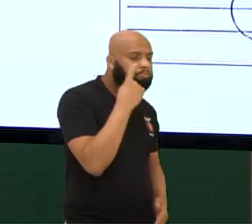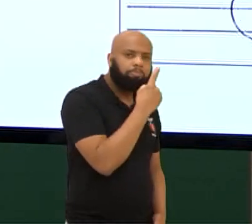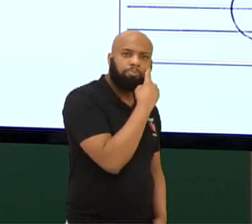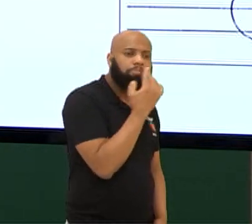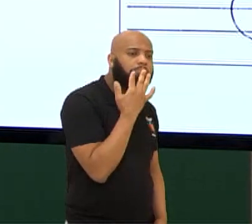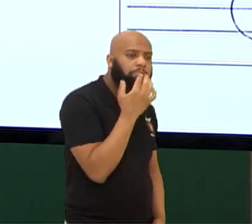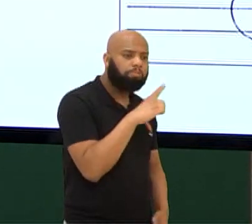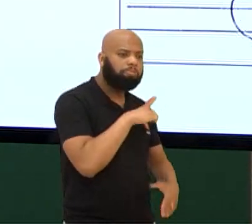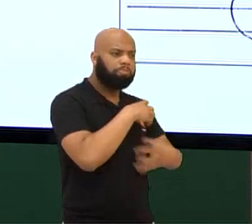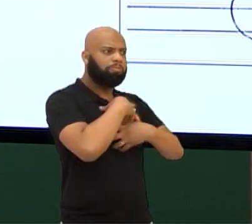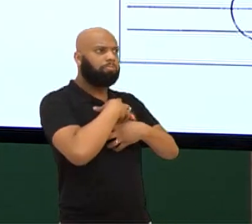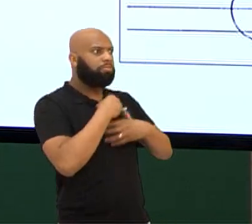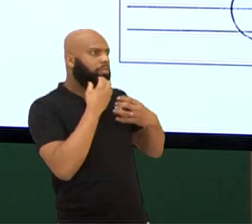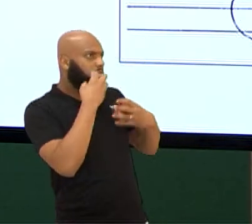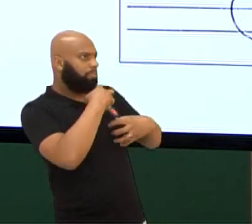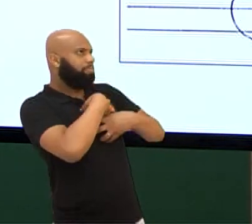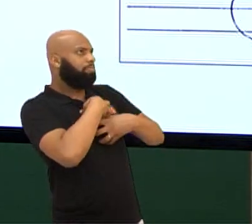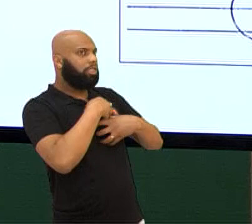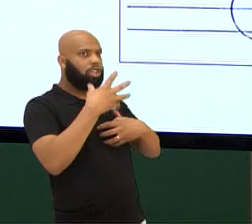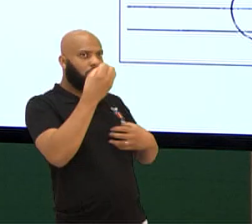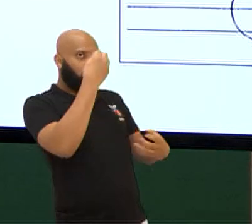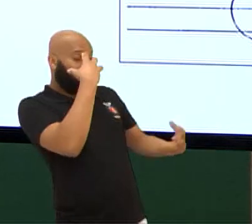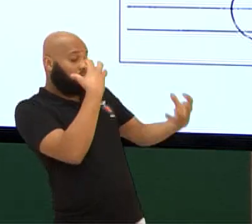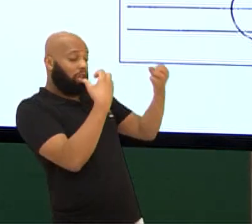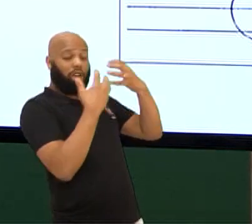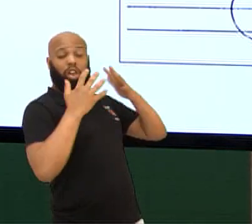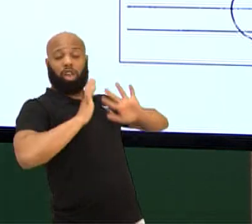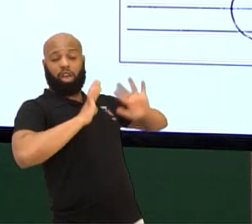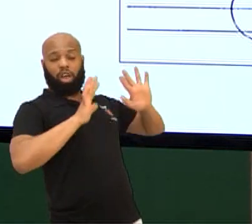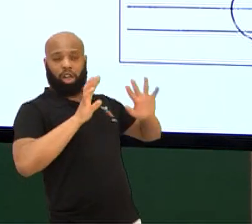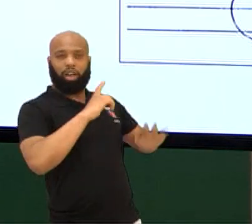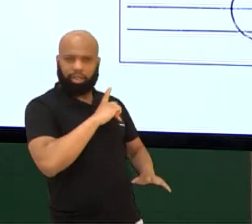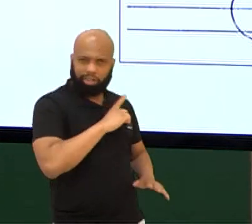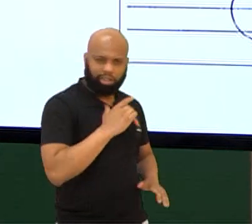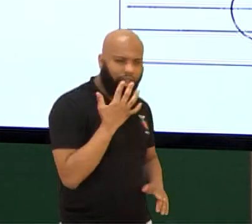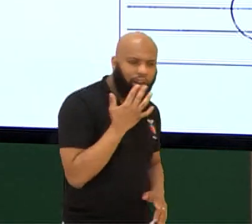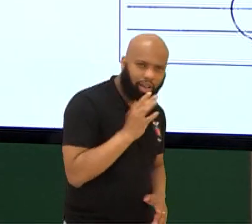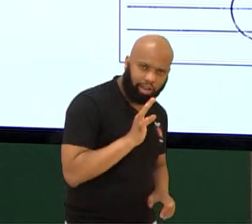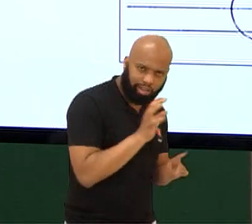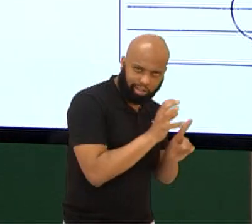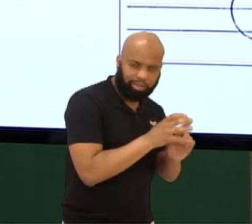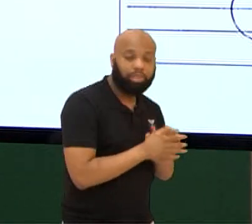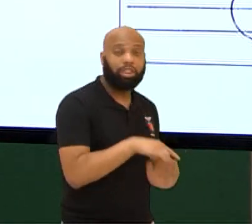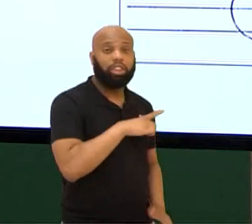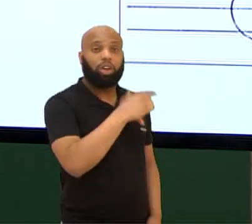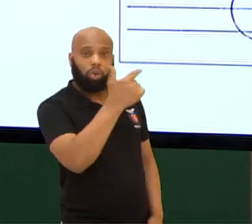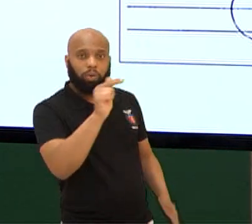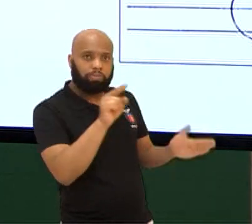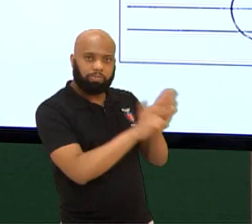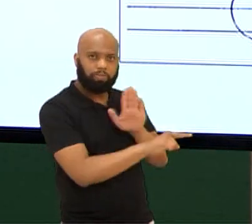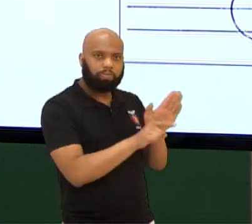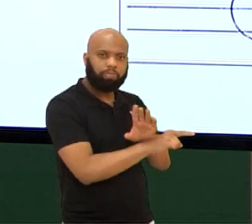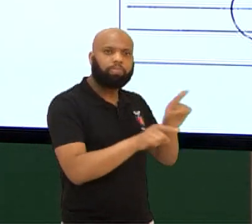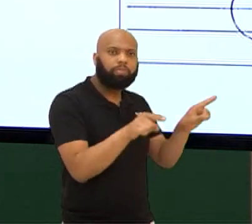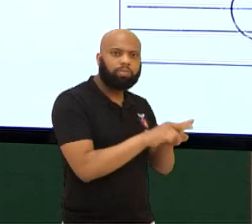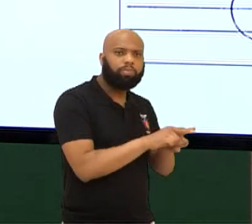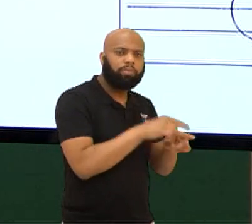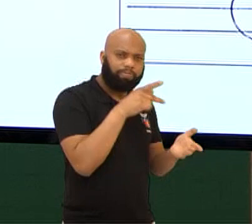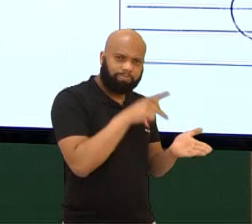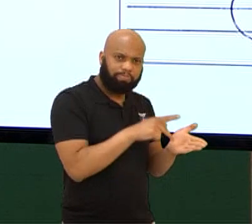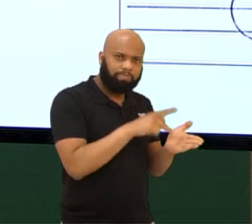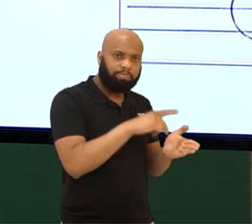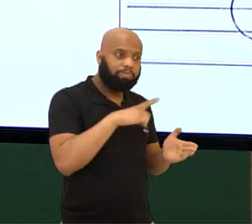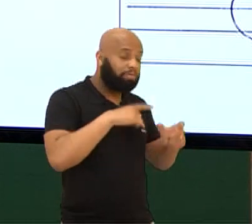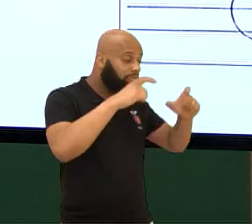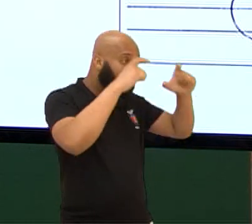Mas daqui a pouco respondemos isso aqui. Temos mais participação. Melissa Hasen, do Colégio Frentino. É verdade que existem óculos que